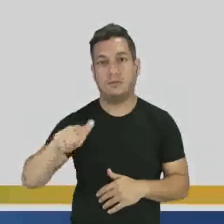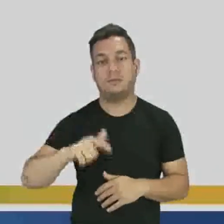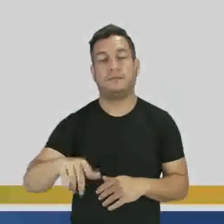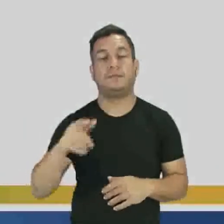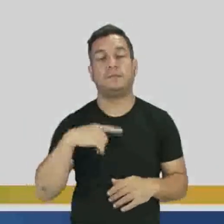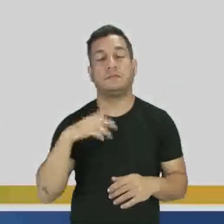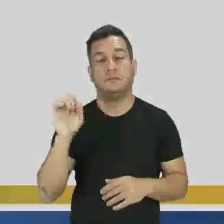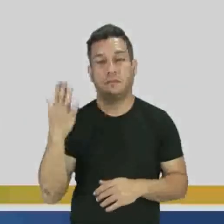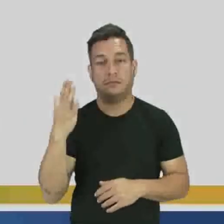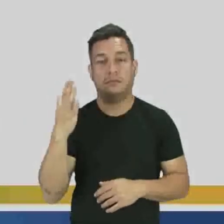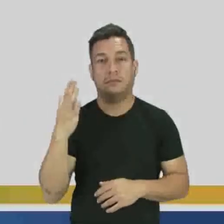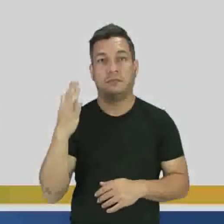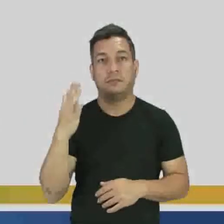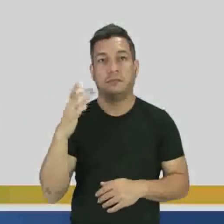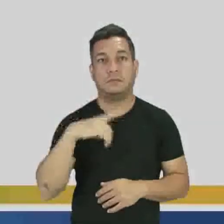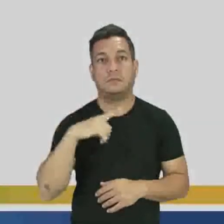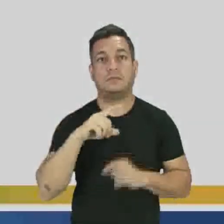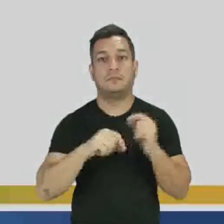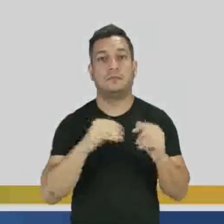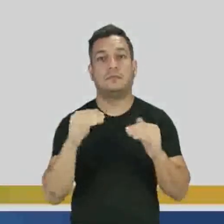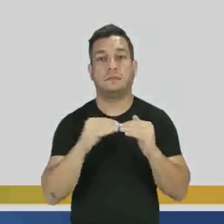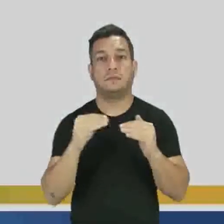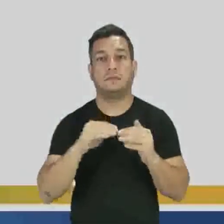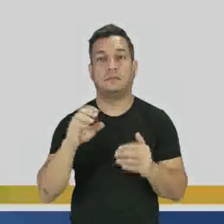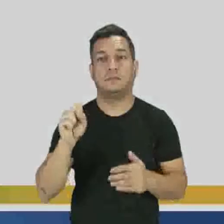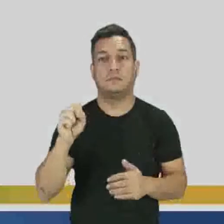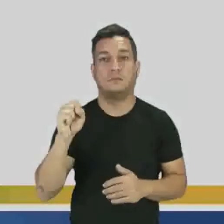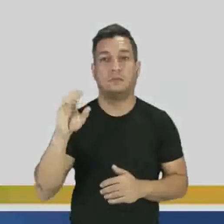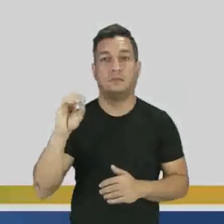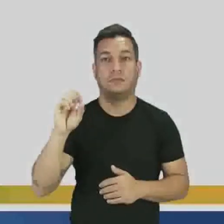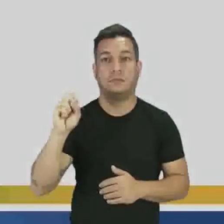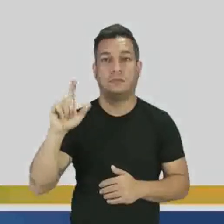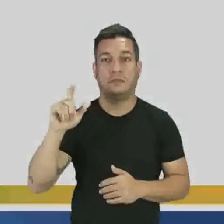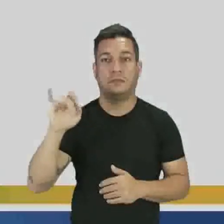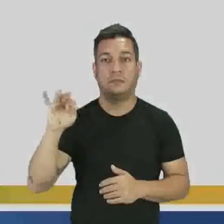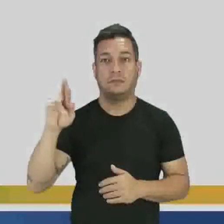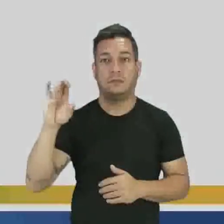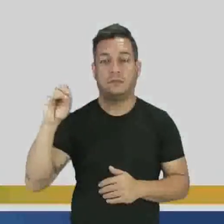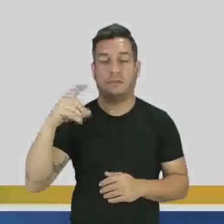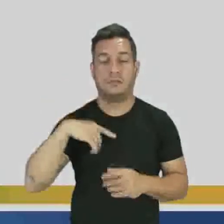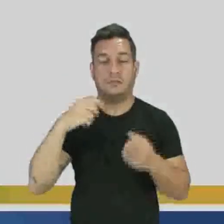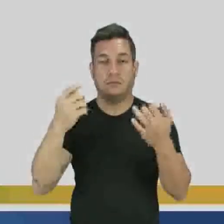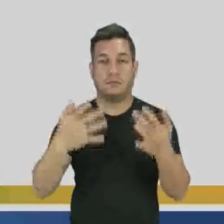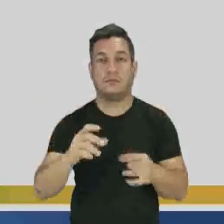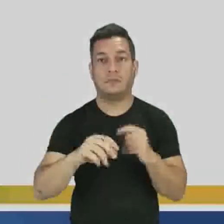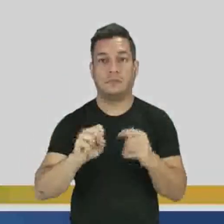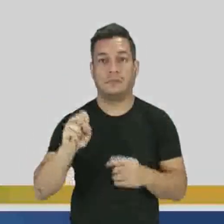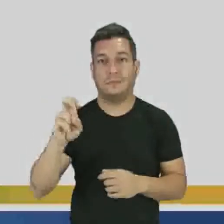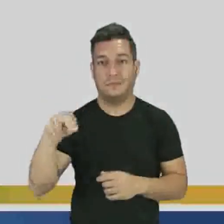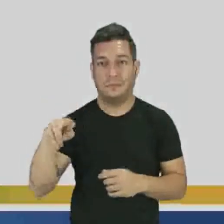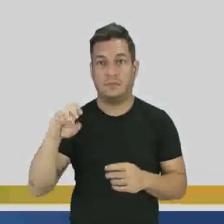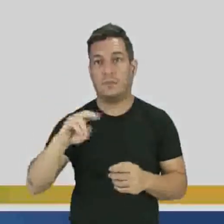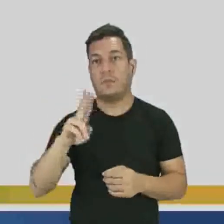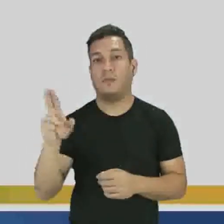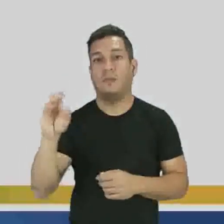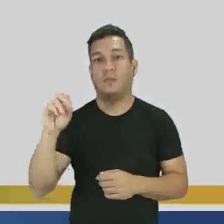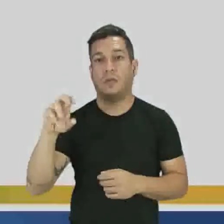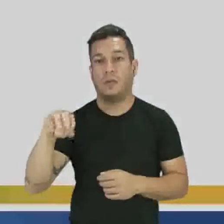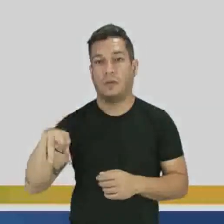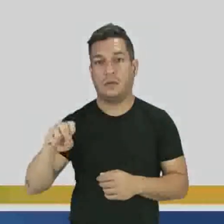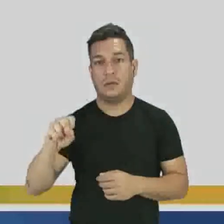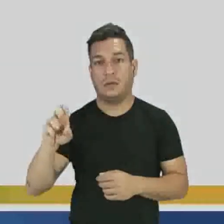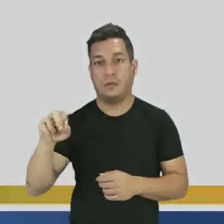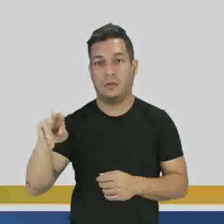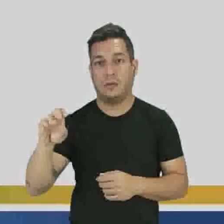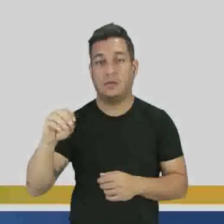medida que ele acontece, ele gera um padrão oscilatório, que é descrito pela função seno ou cosseno, que foi